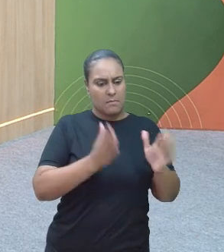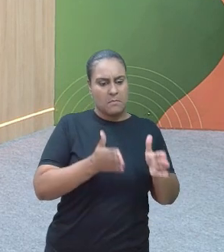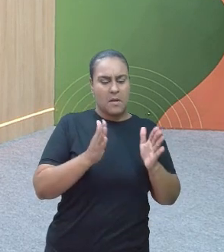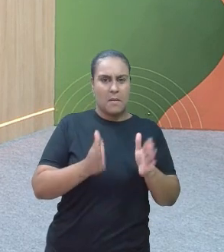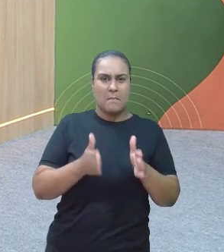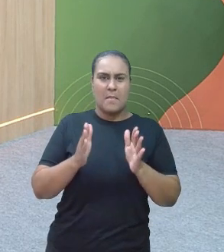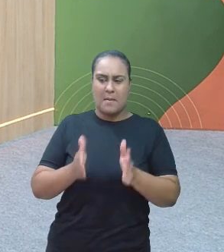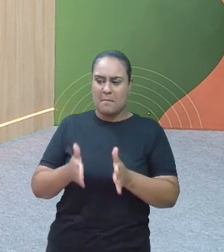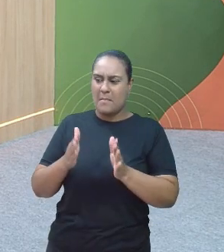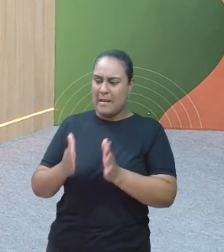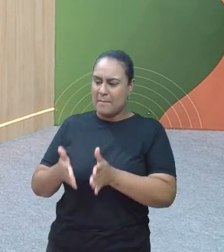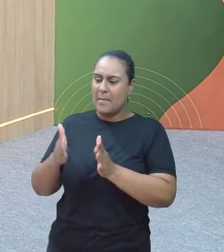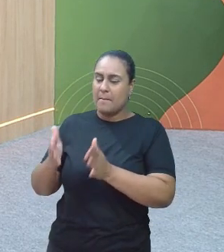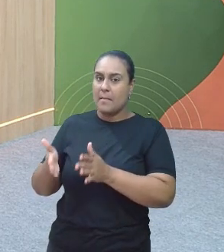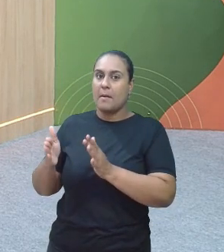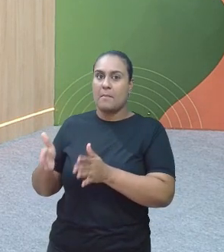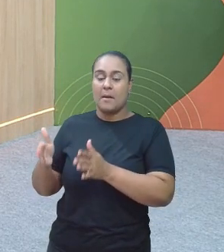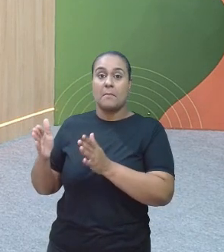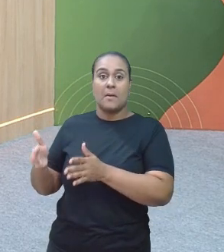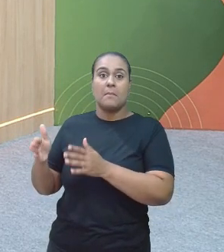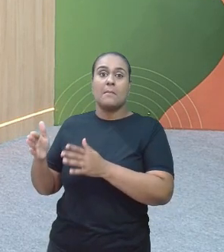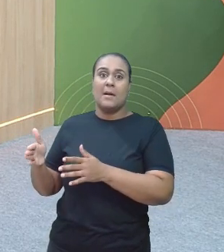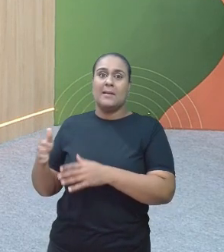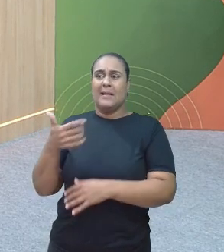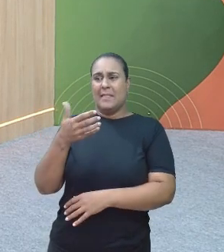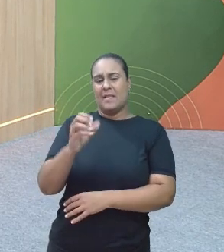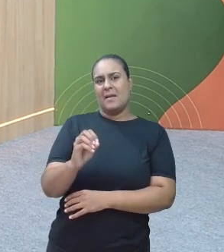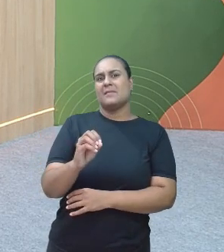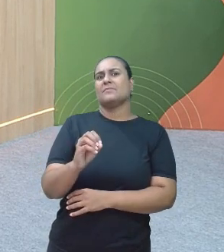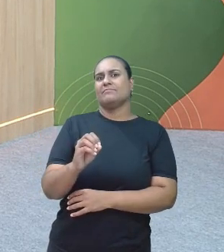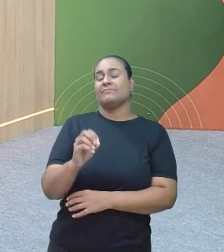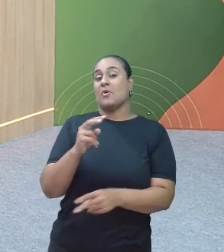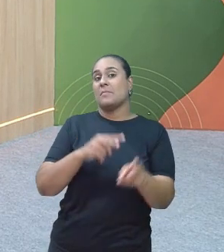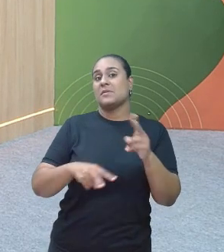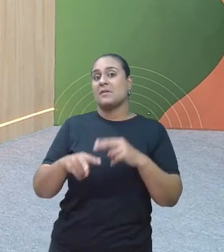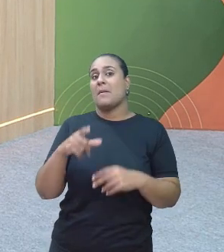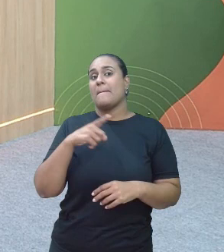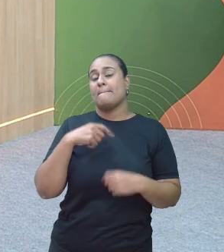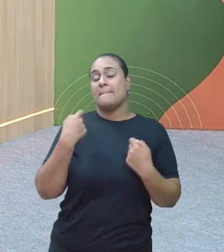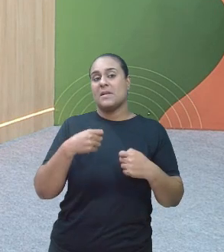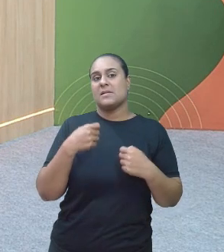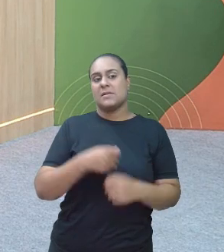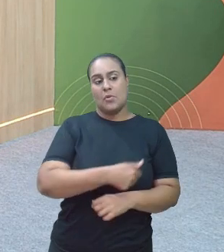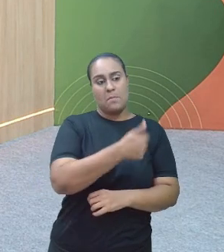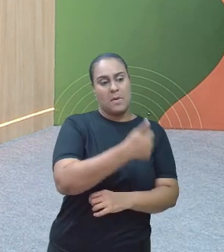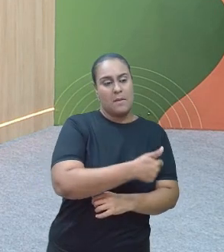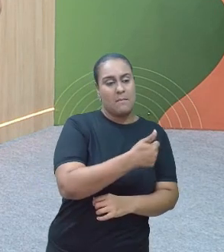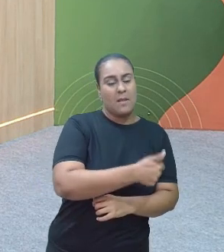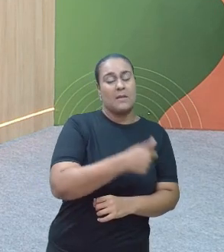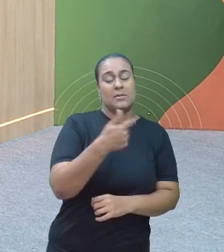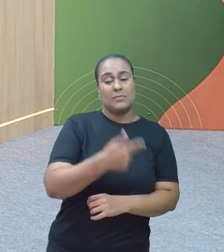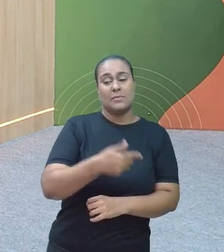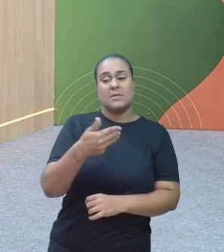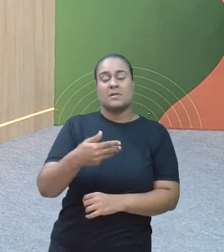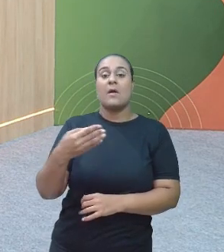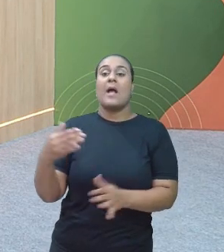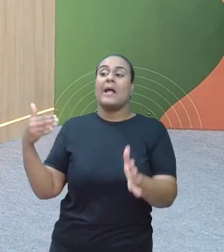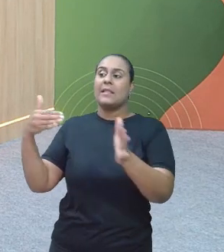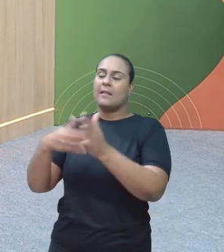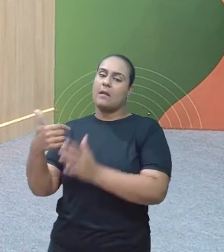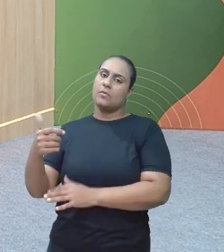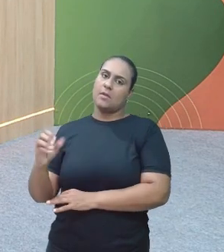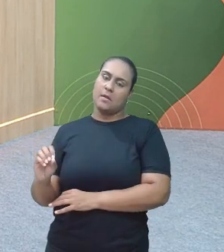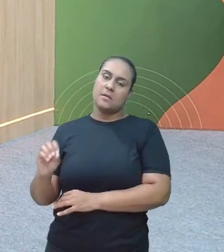muito excessiva. Quando você quer determinar o 10º elemento, observa que você tem que ir do primeiro ao 10º. Se tivéssemos